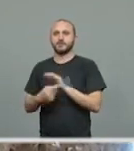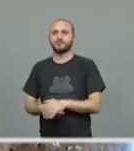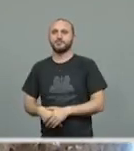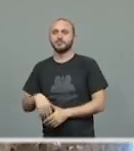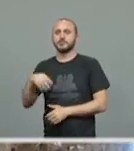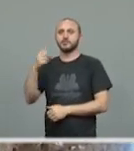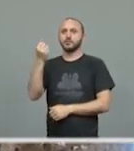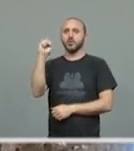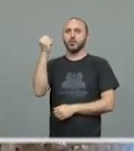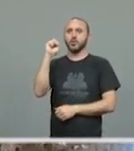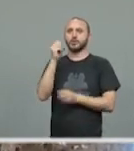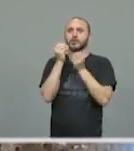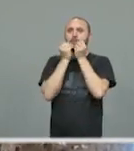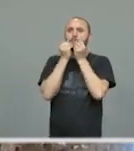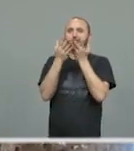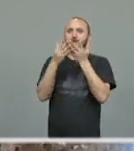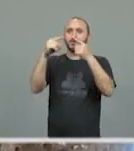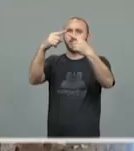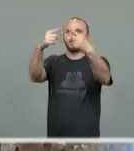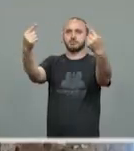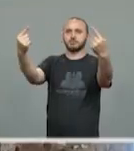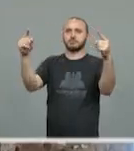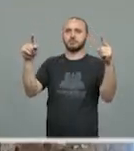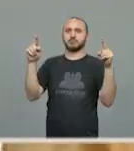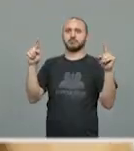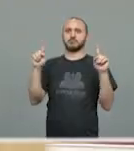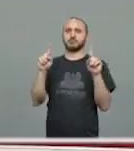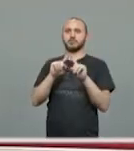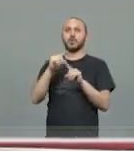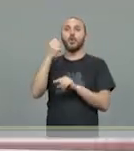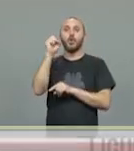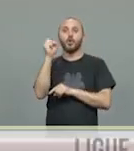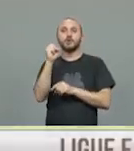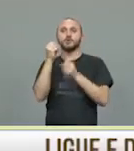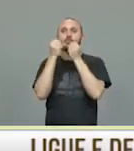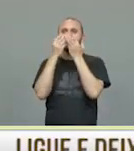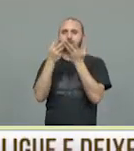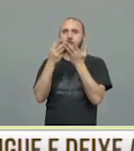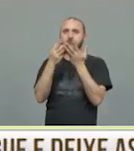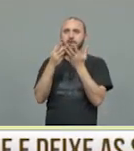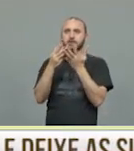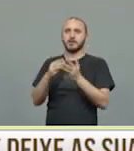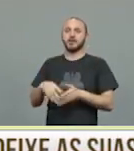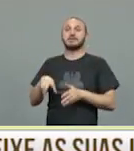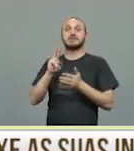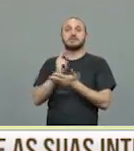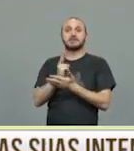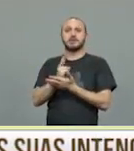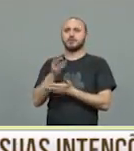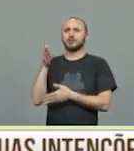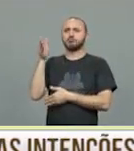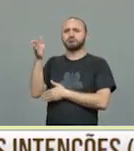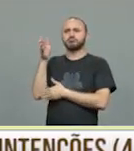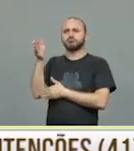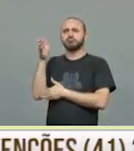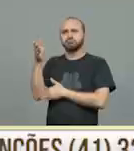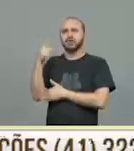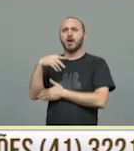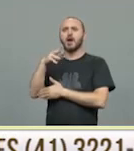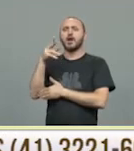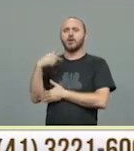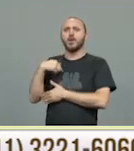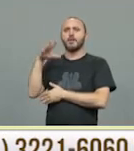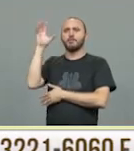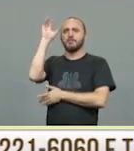8 bem-aventuranças, nunca eu fui lá que eu não saí com uma mensagem, porque nessas